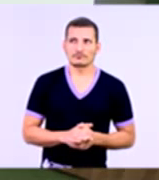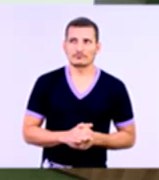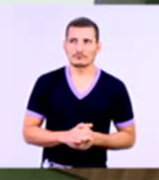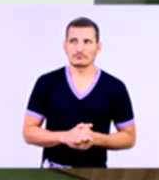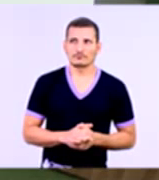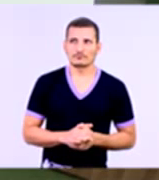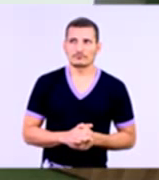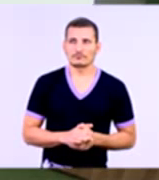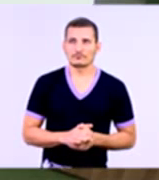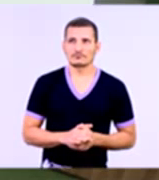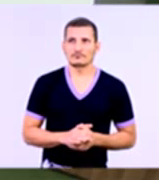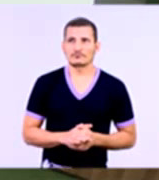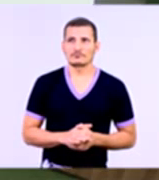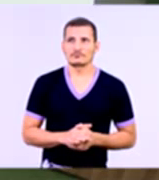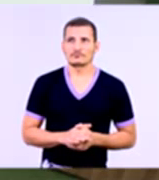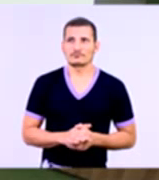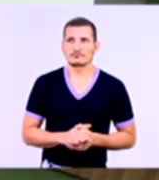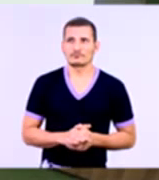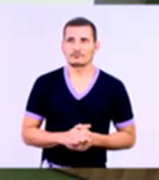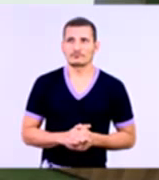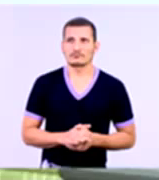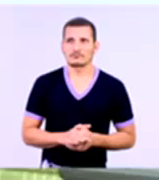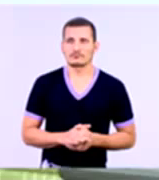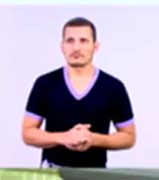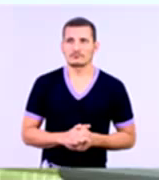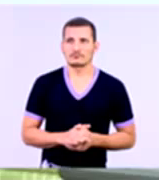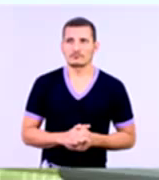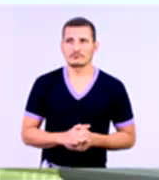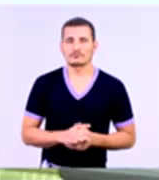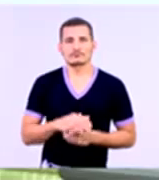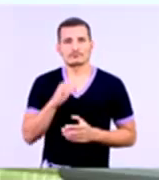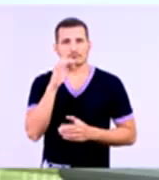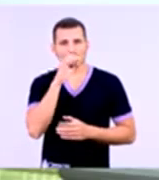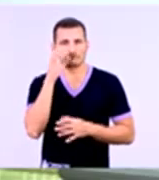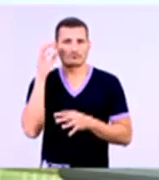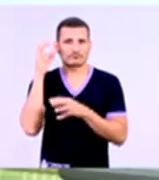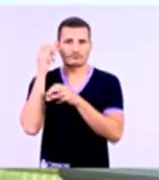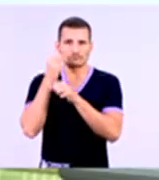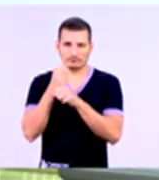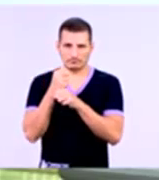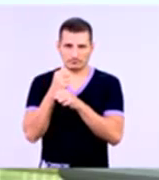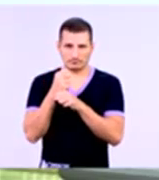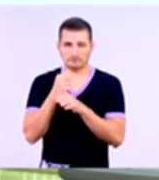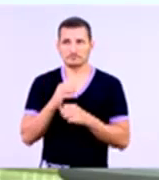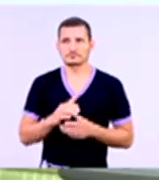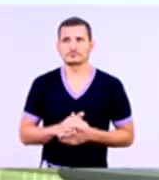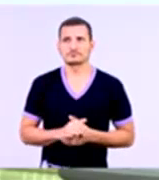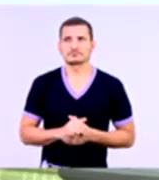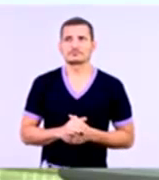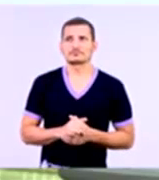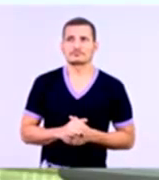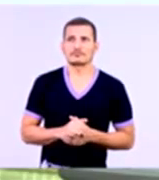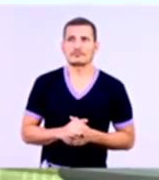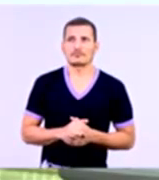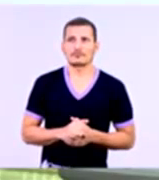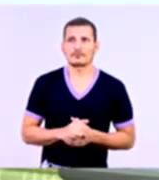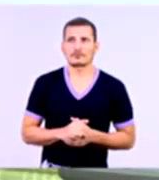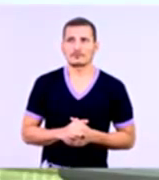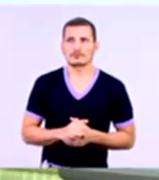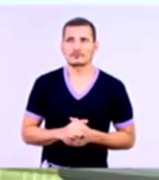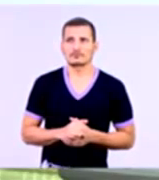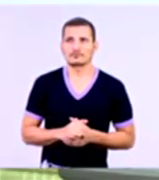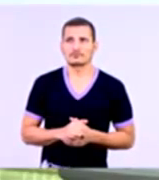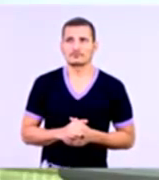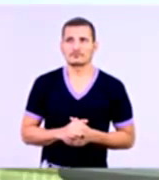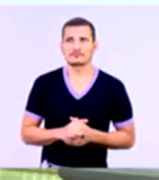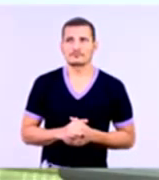fazer uma breve revisão do conteúdo. Então, nós vamos fazer uma rápida revisão nesses elementos que nós vimos. Vamos passar rapidamente,